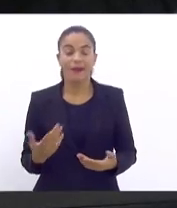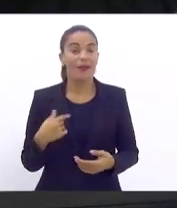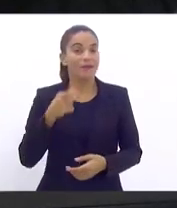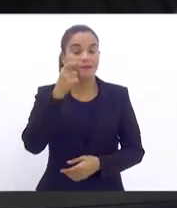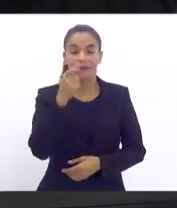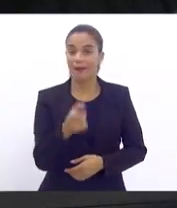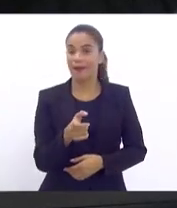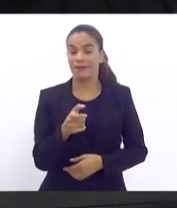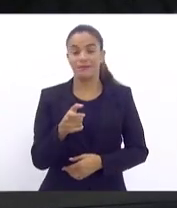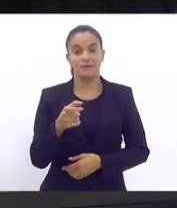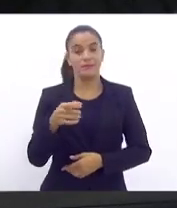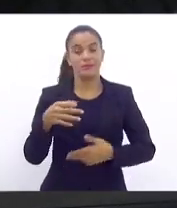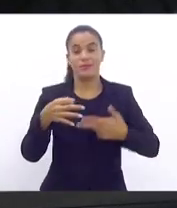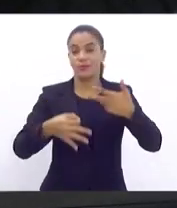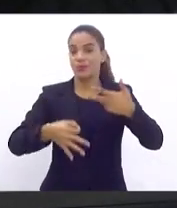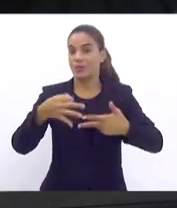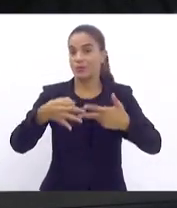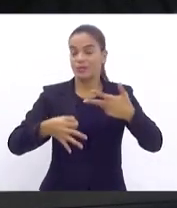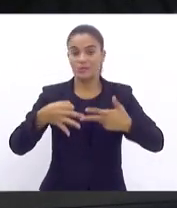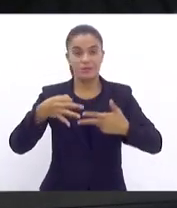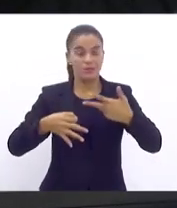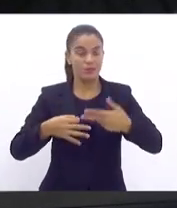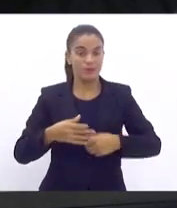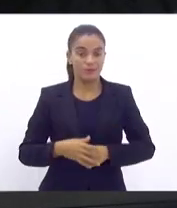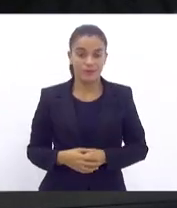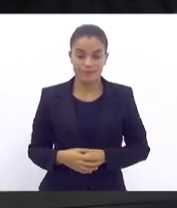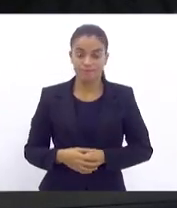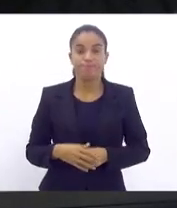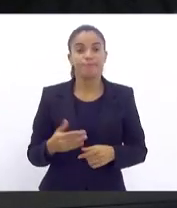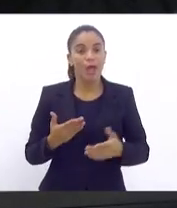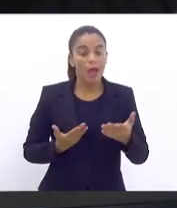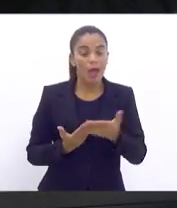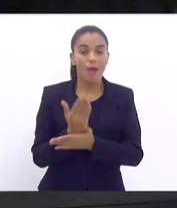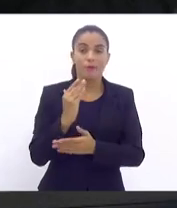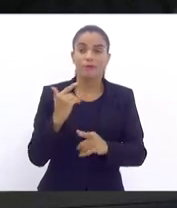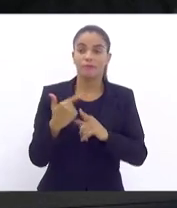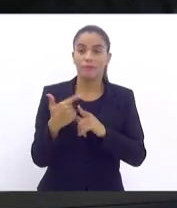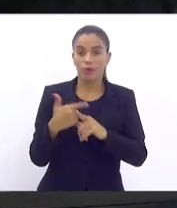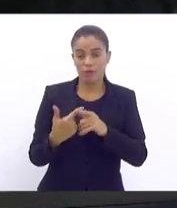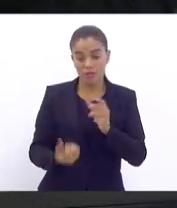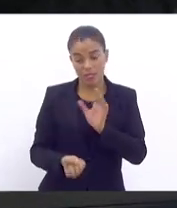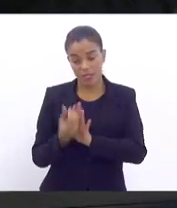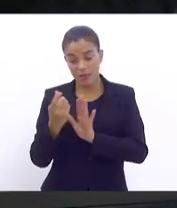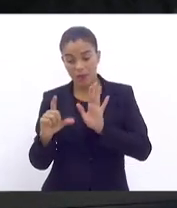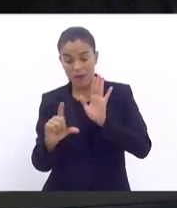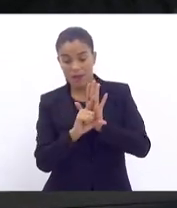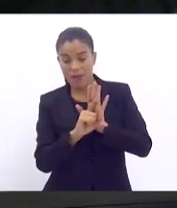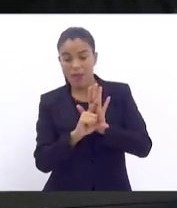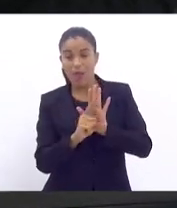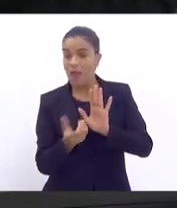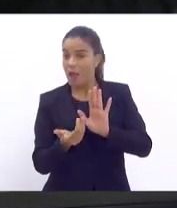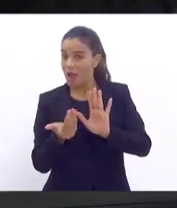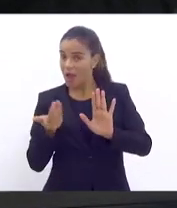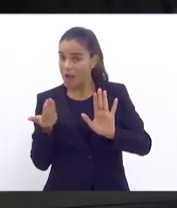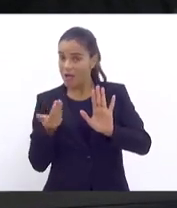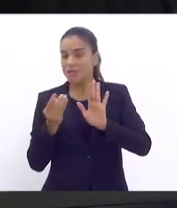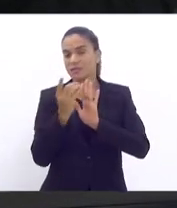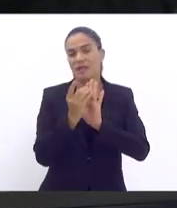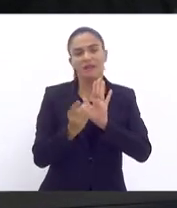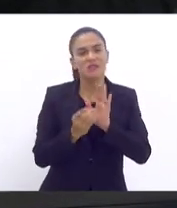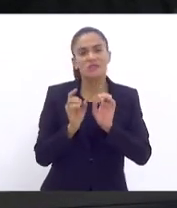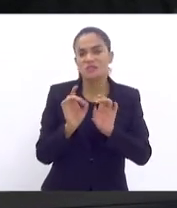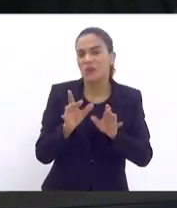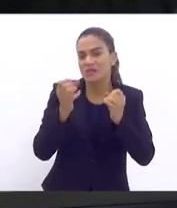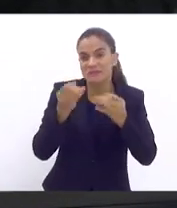interesse do executivo aprovar isso porque aí você faz por lei o que estava por decreto era apenas essa